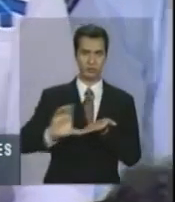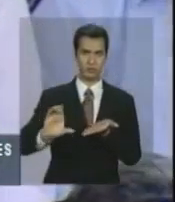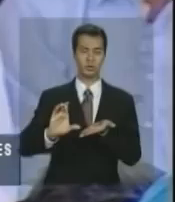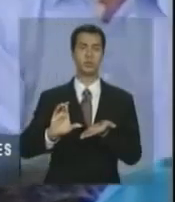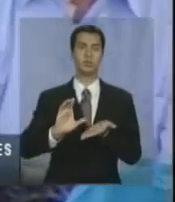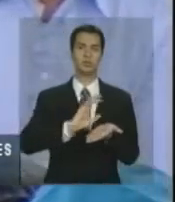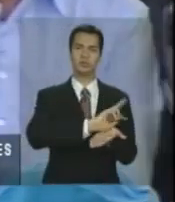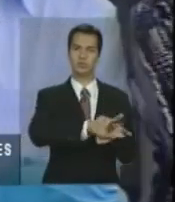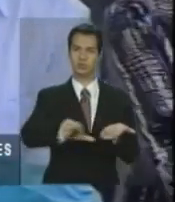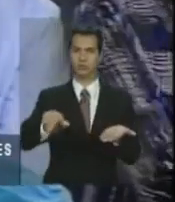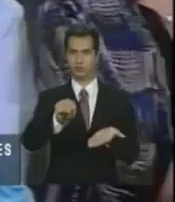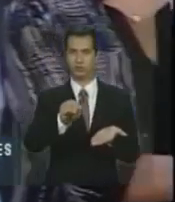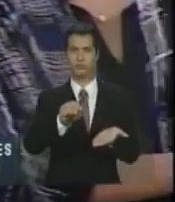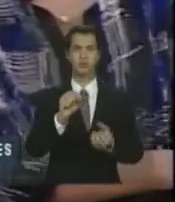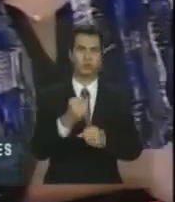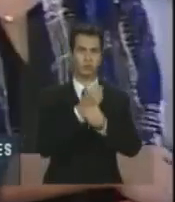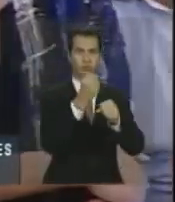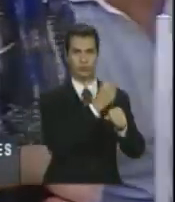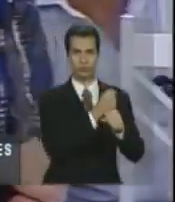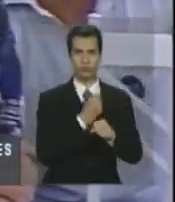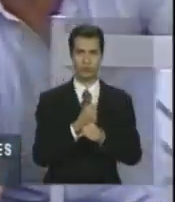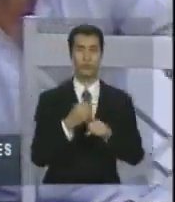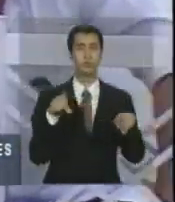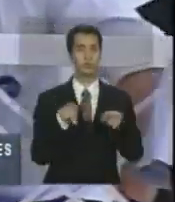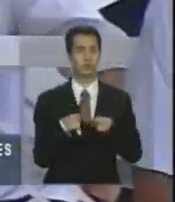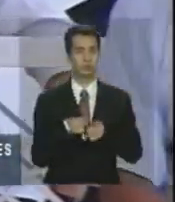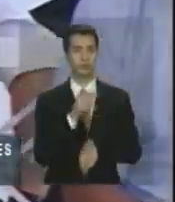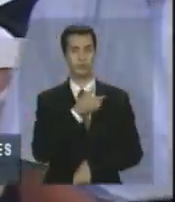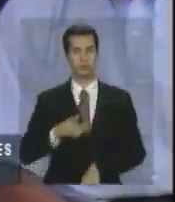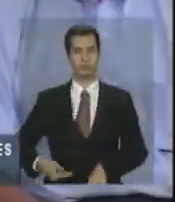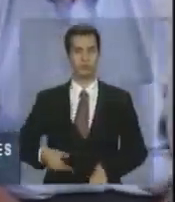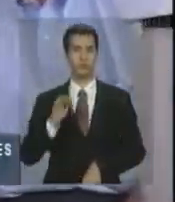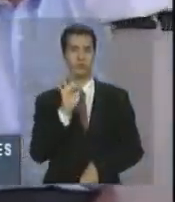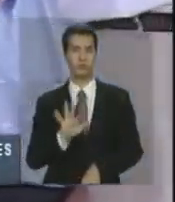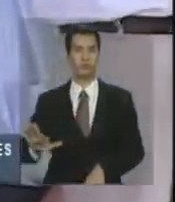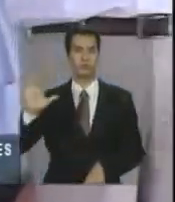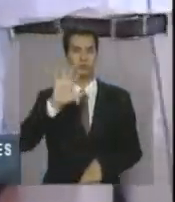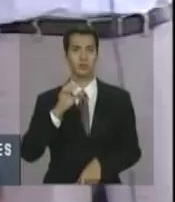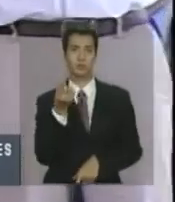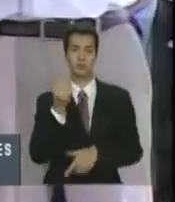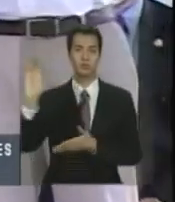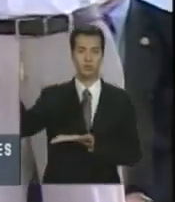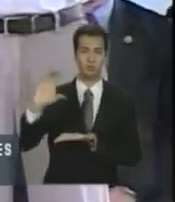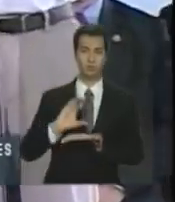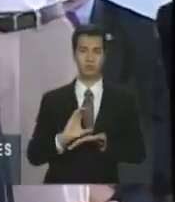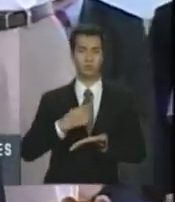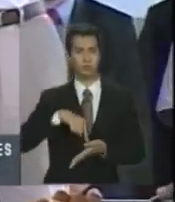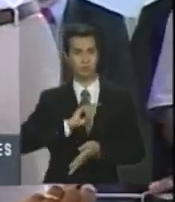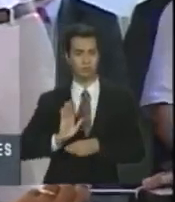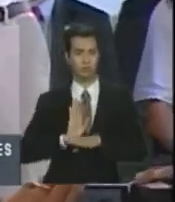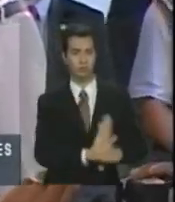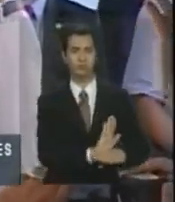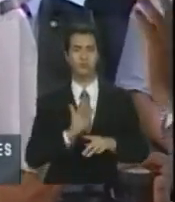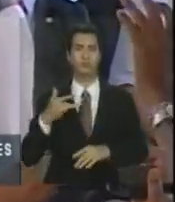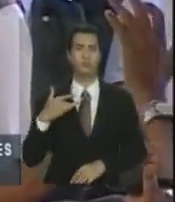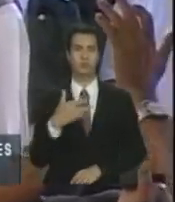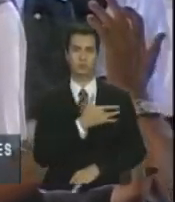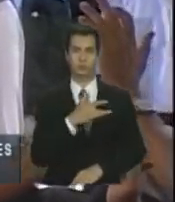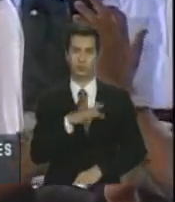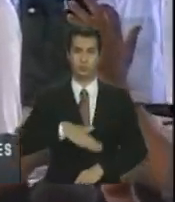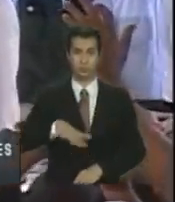outras coisas, nós não poderíamos também, com recursos do governo federal, fazer tanto pela saúde como nós estamos fazendo.